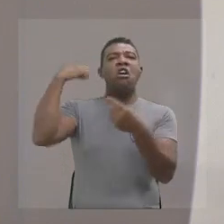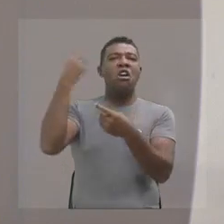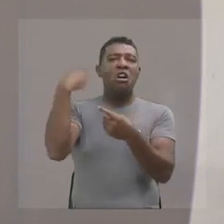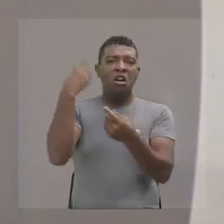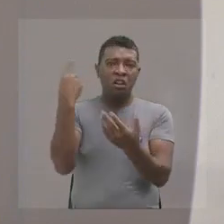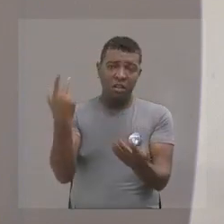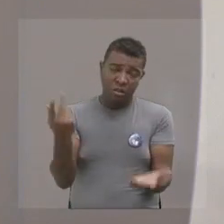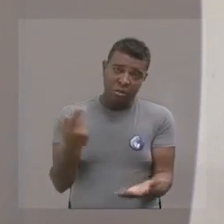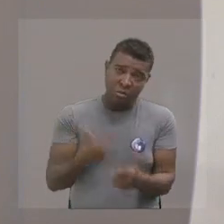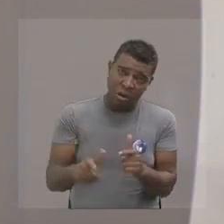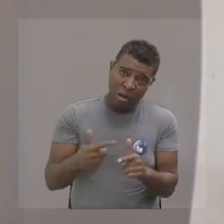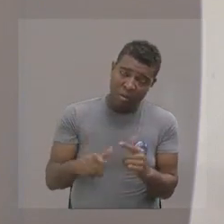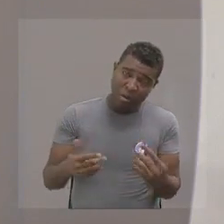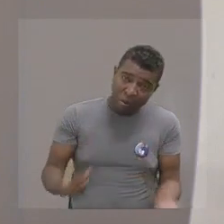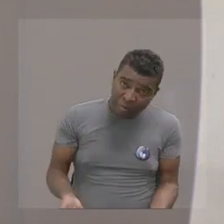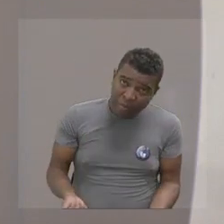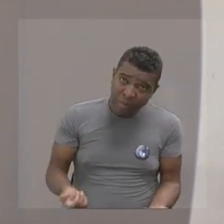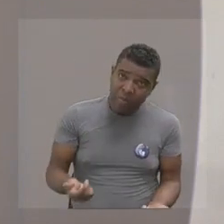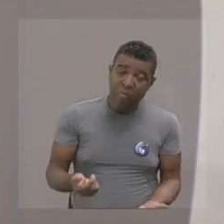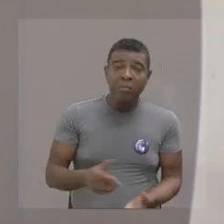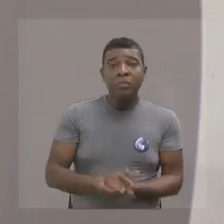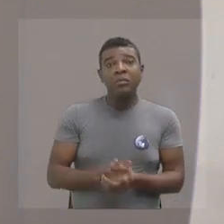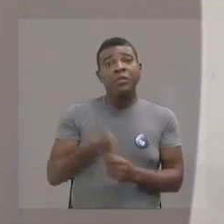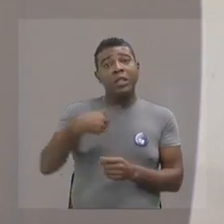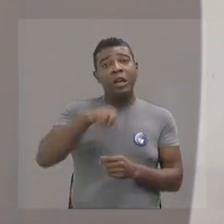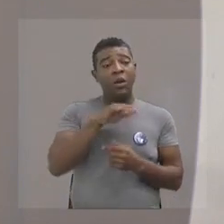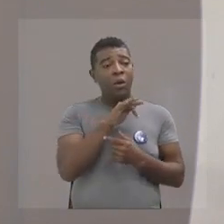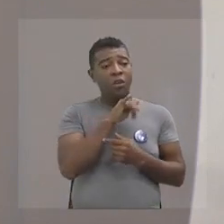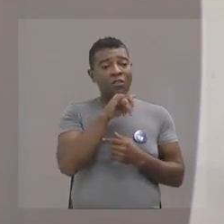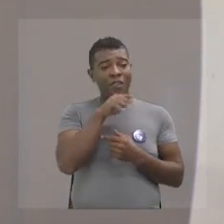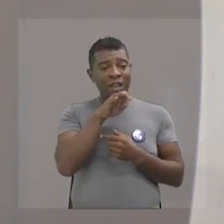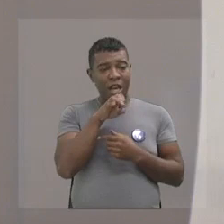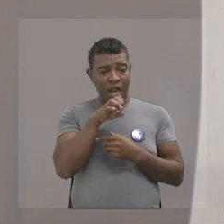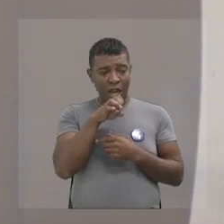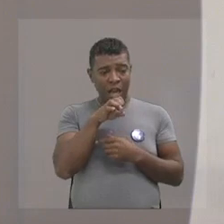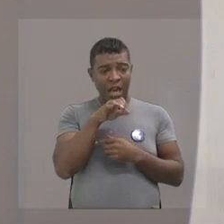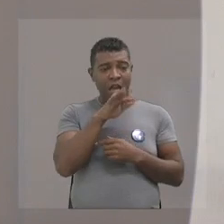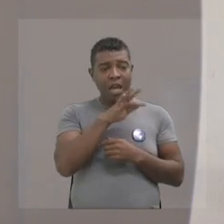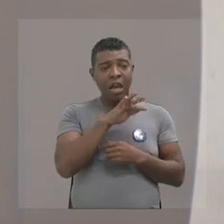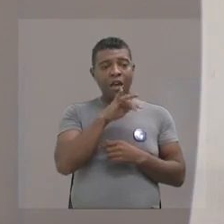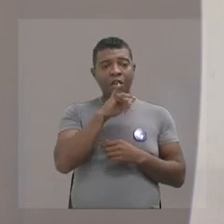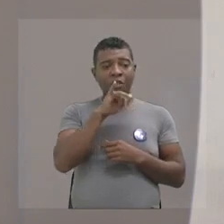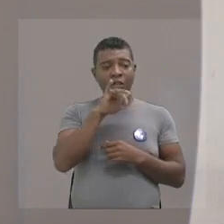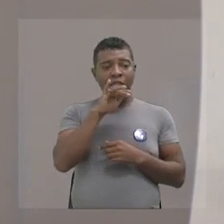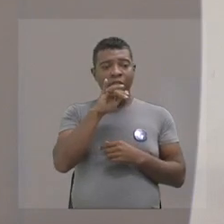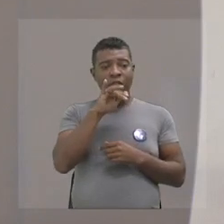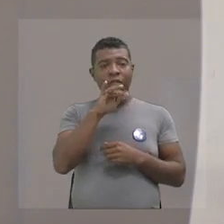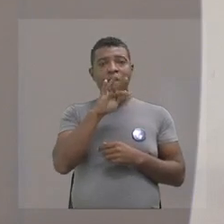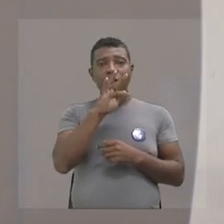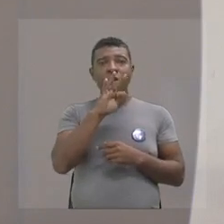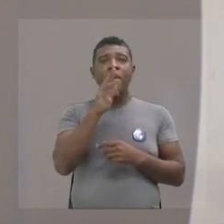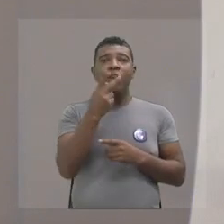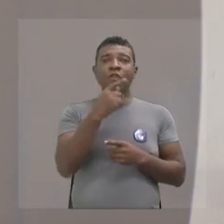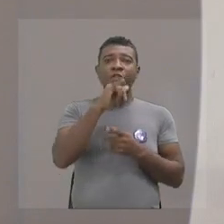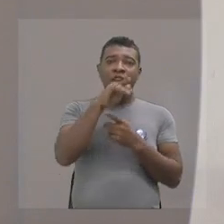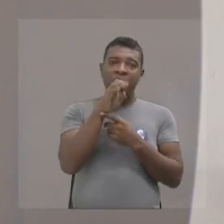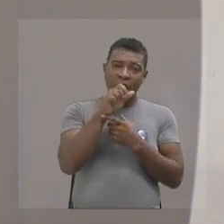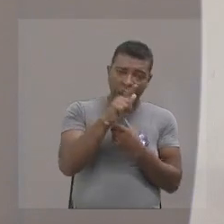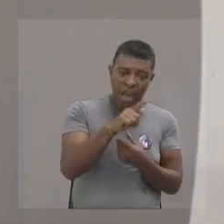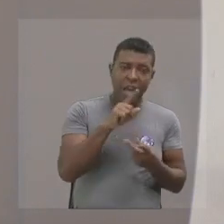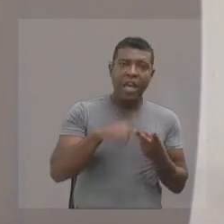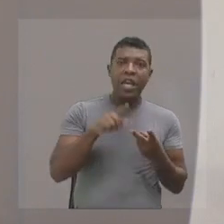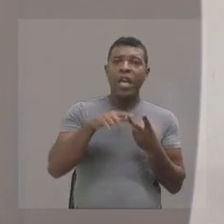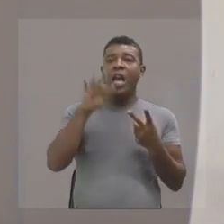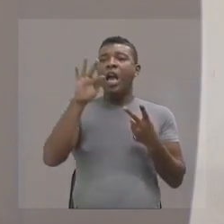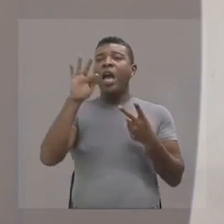setor produtivo no estado na fining e na Feng que tem nos propiciado né um controle mais efetivo e especialmente